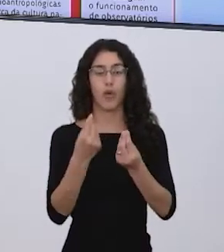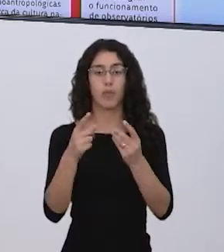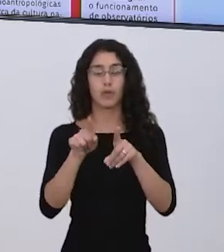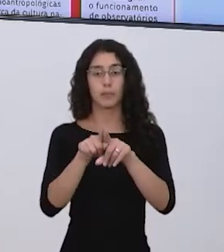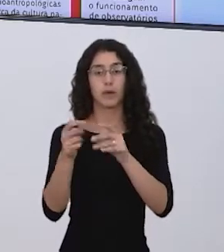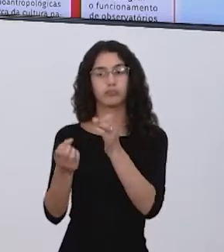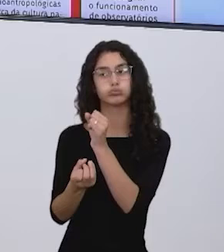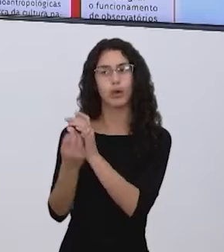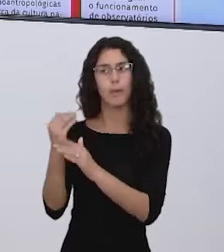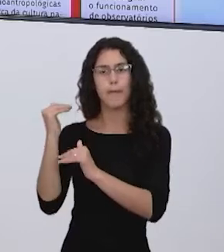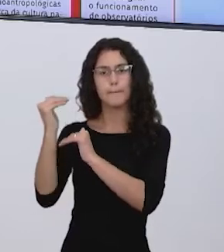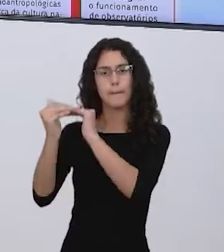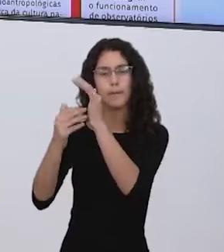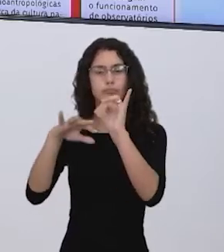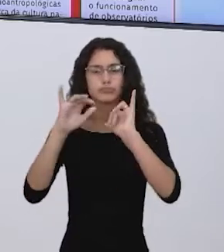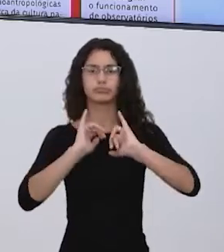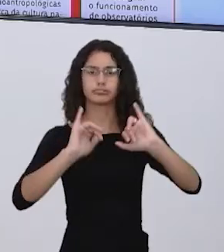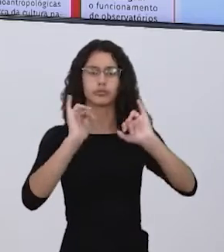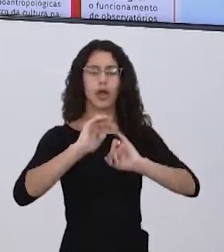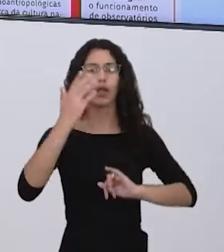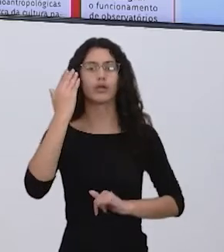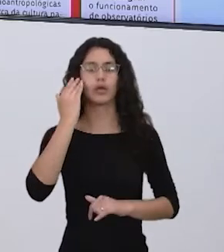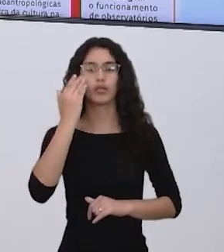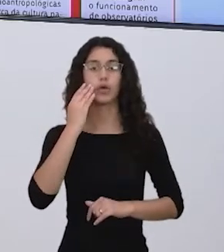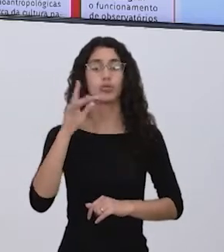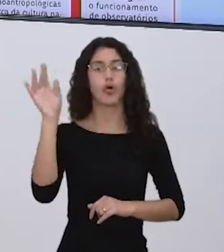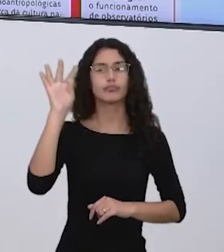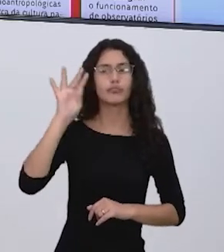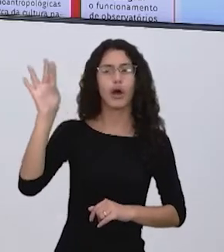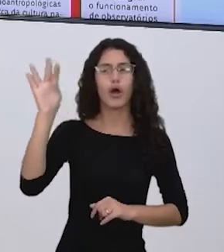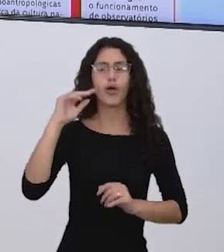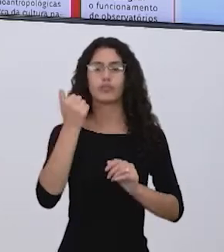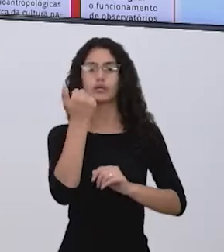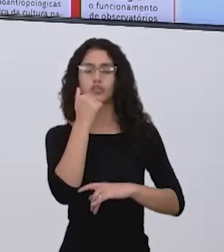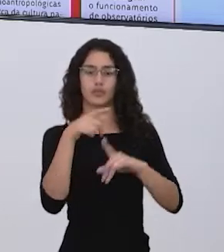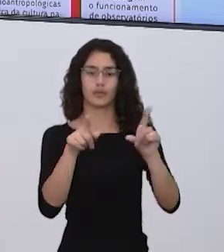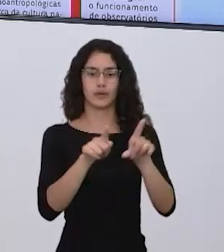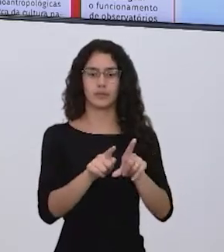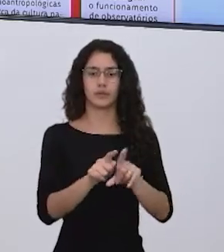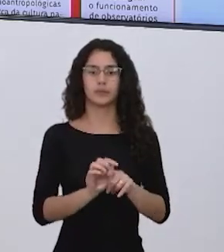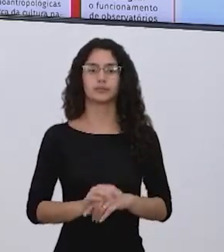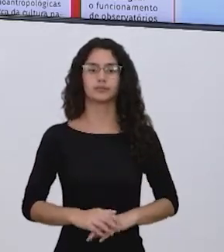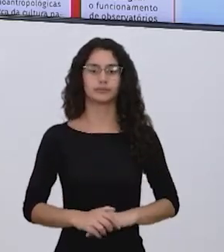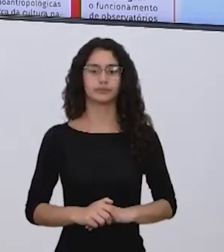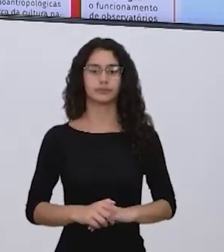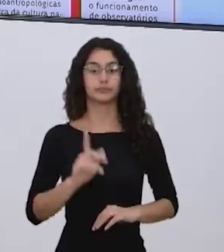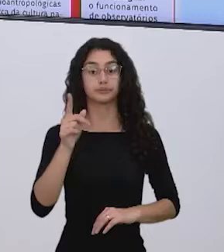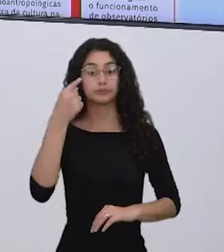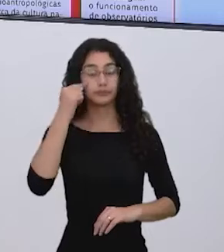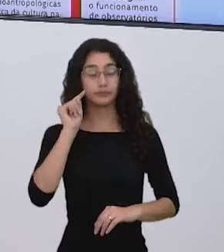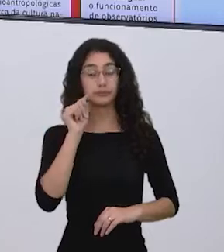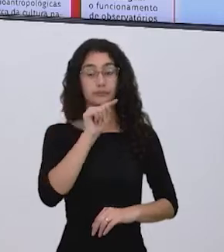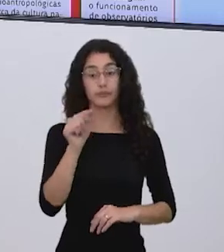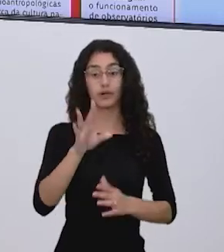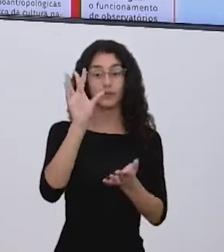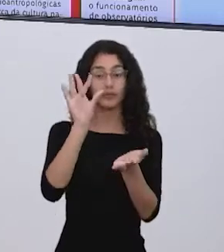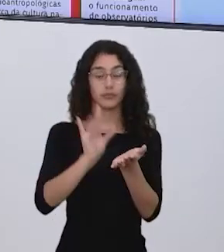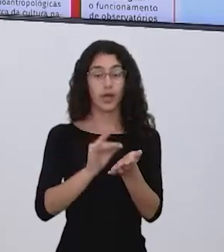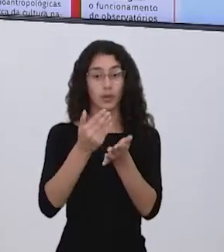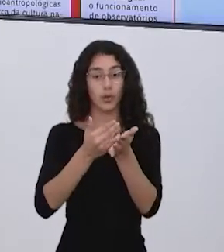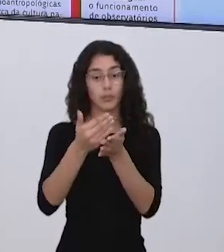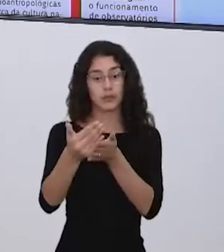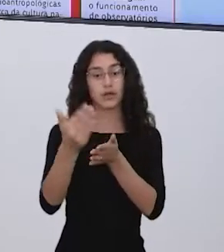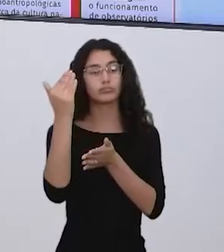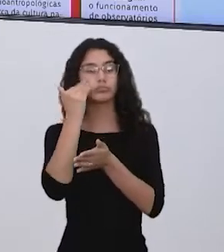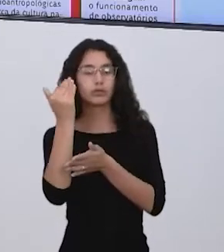criatividade na produção e divulgação de saberes filosóficos e científicos. Então, aqui a ideia é vocês justamente